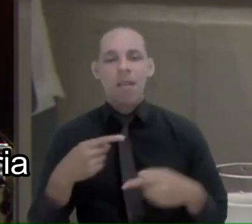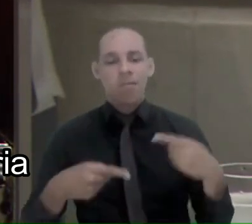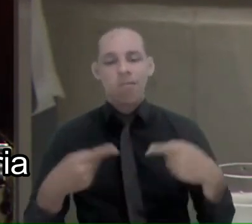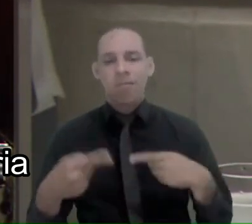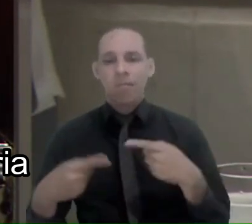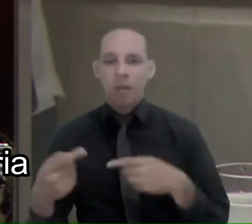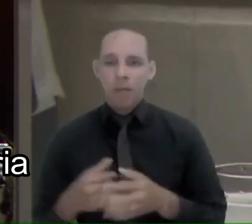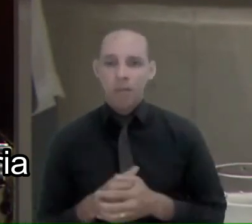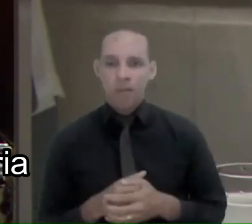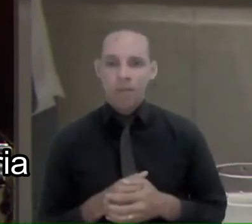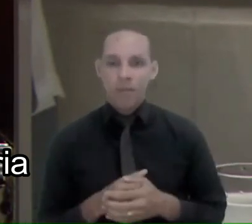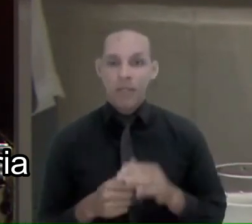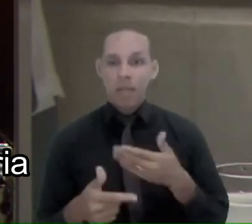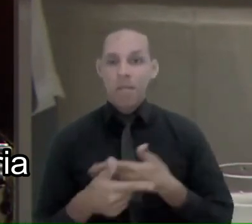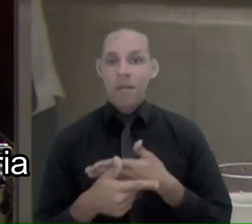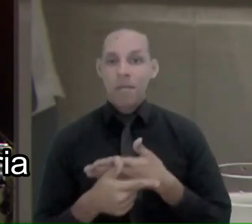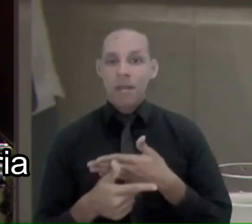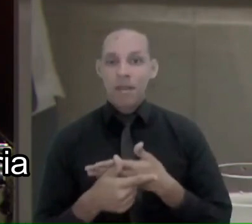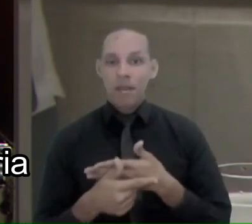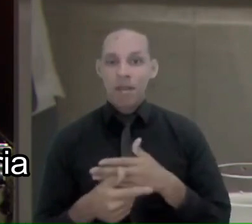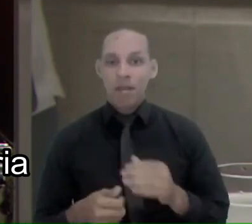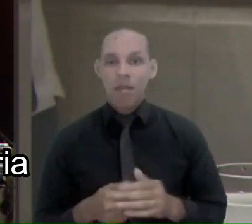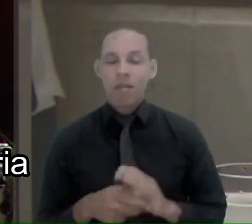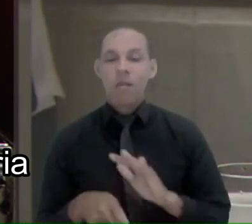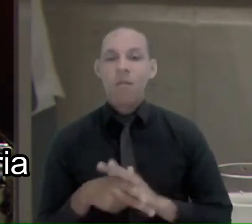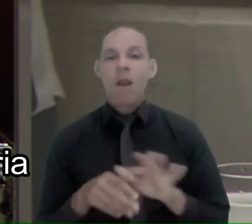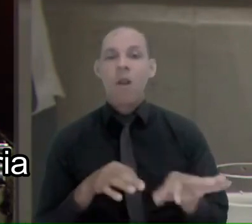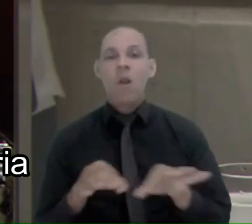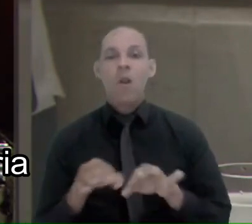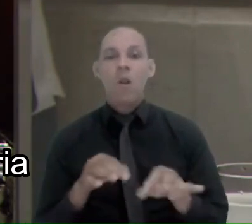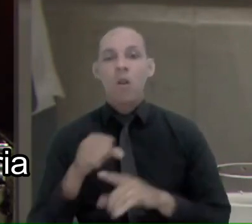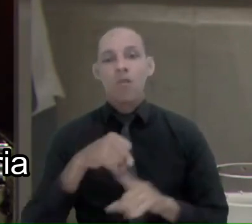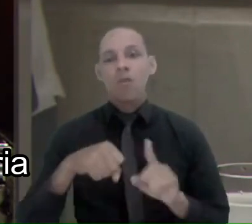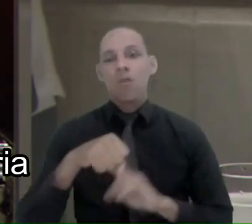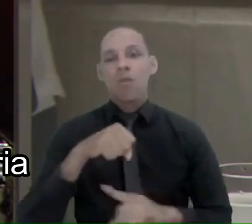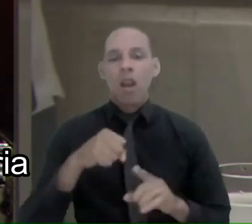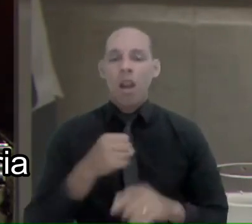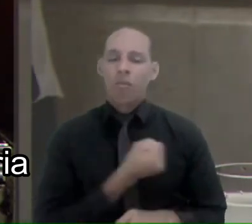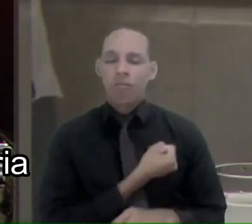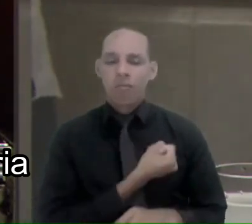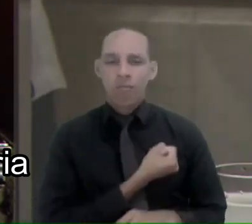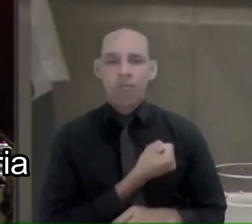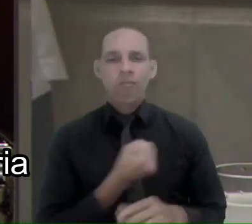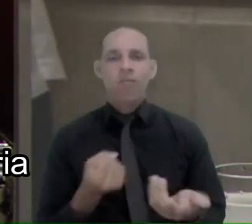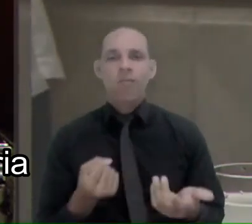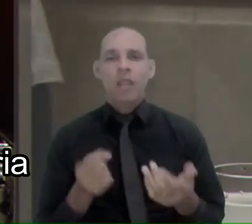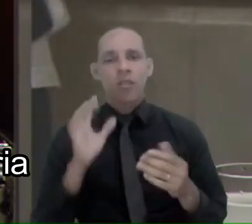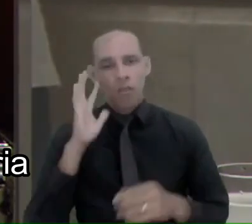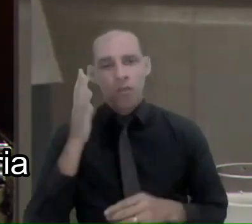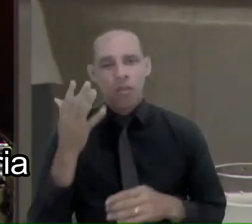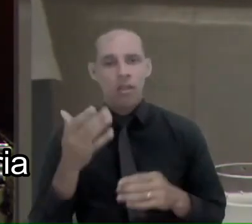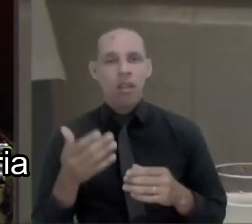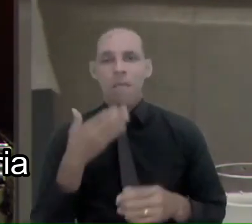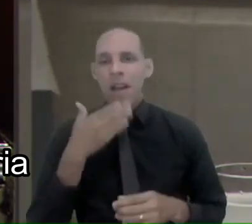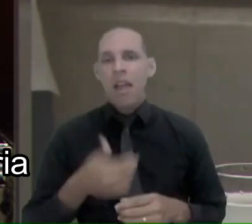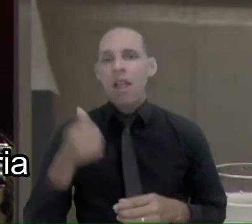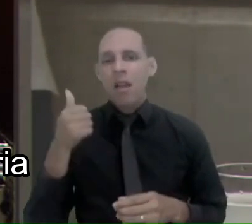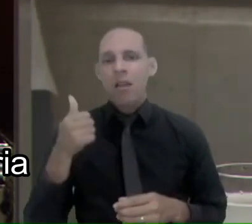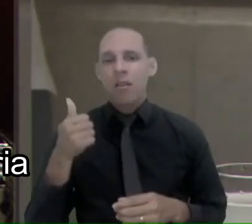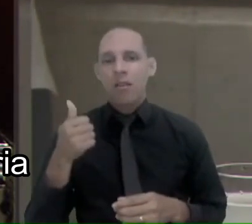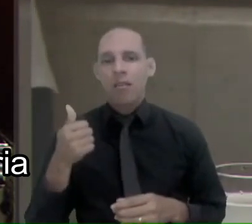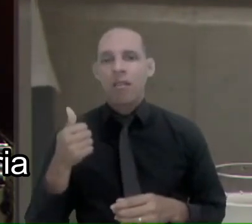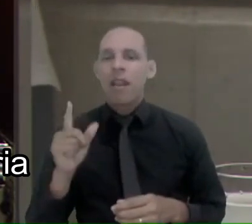o papel do controle social para nos mostrar melhores rumos, melhores soluções. Ele tem sido muito